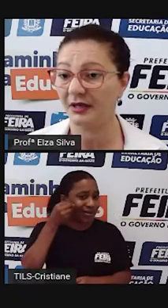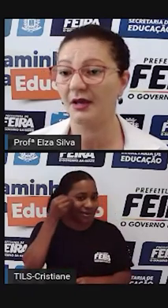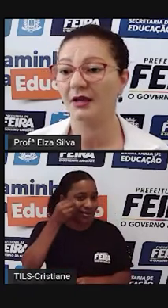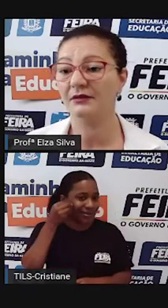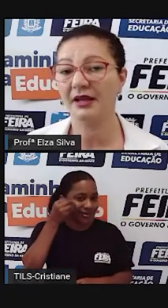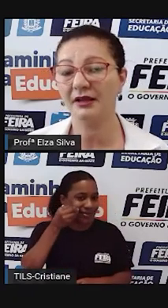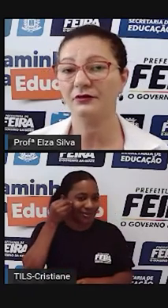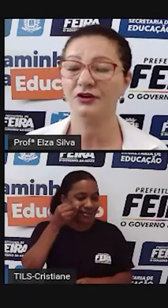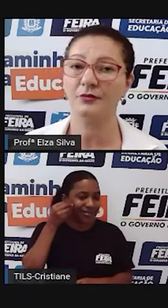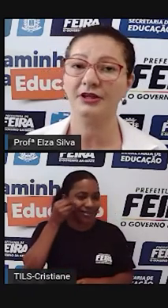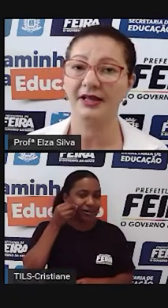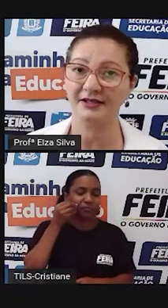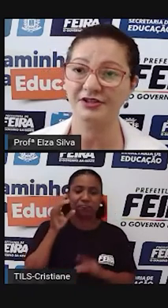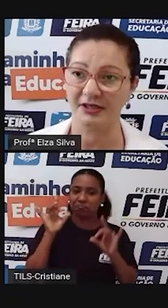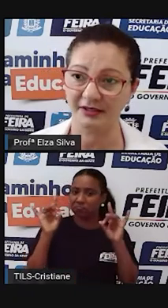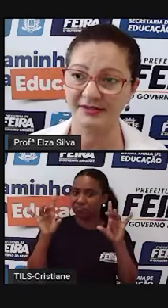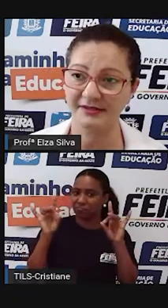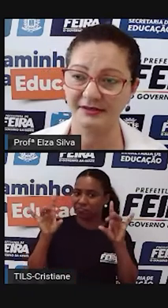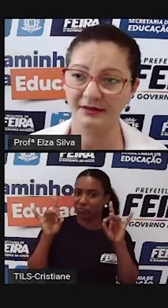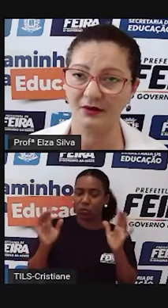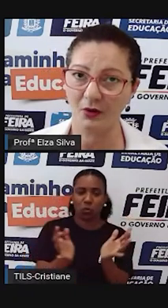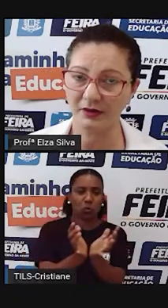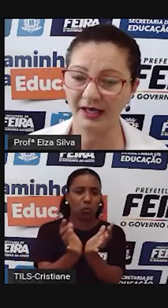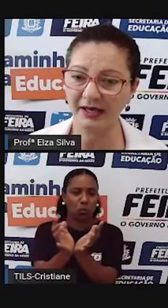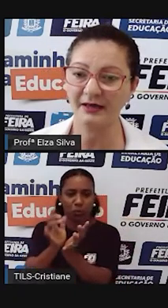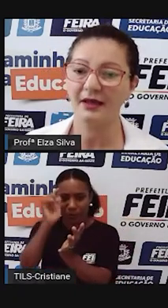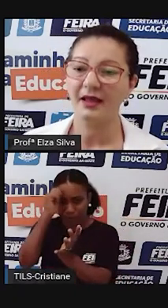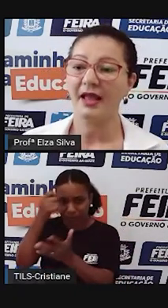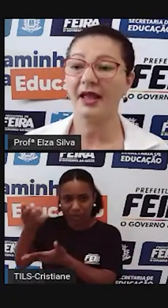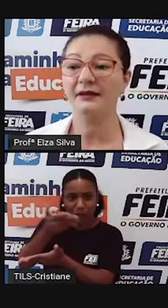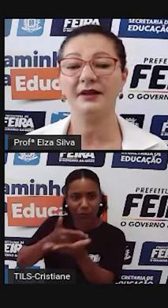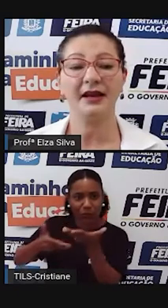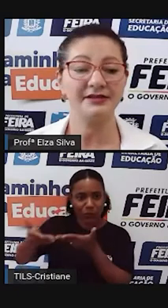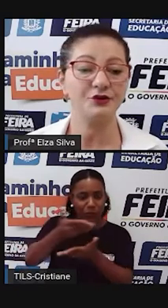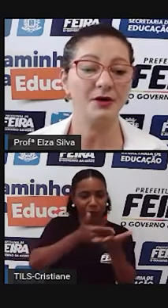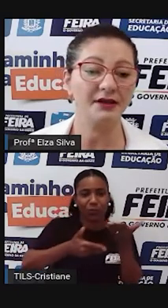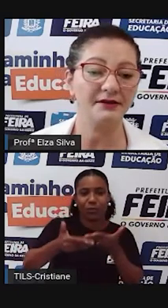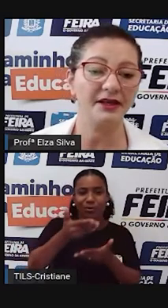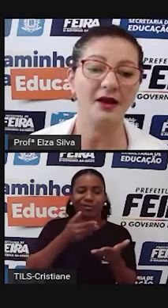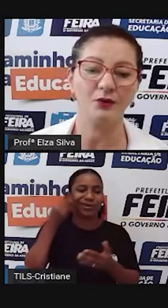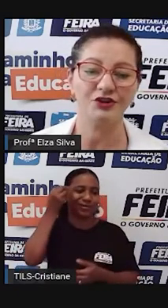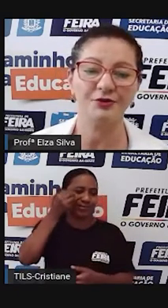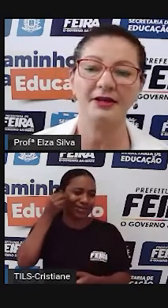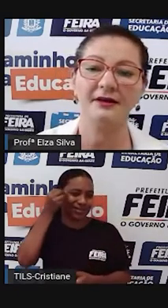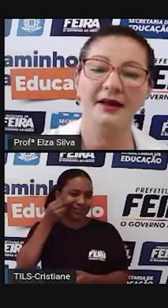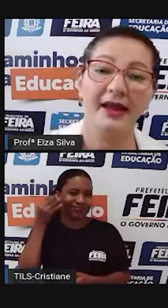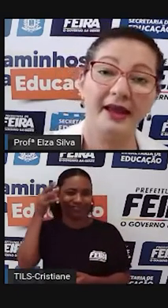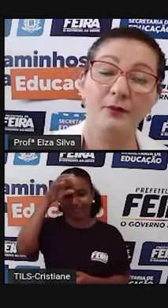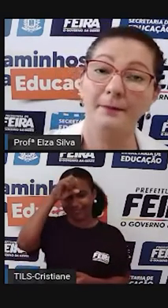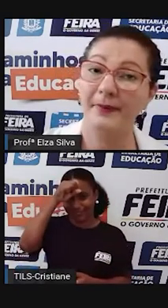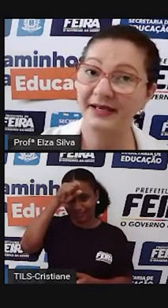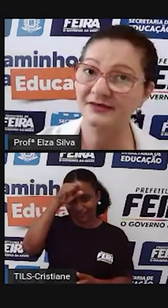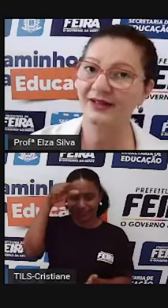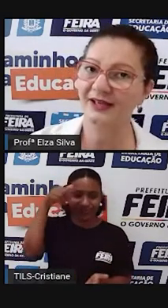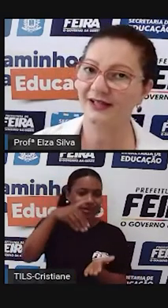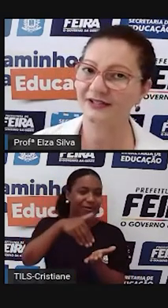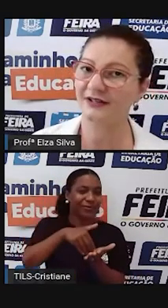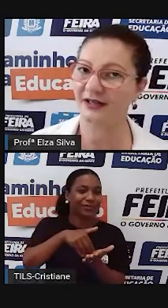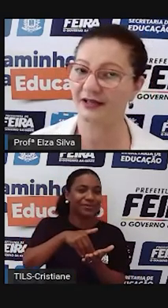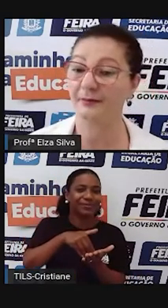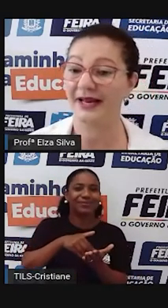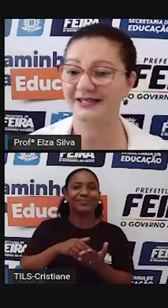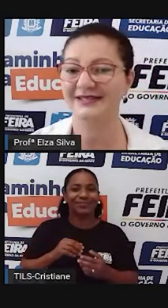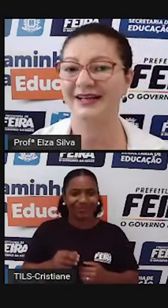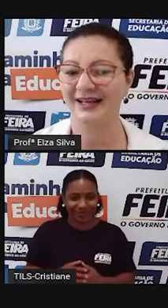obteve dentro de comunidades negras. Ok? And the last one, e a última, é uma